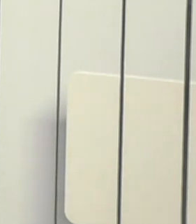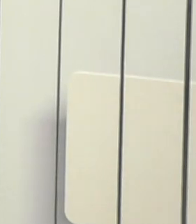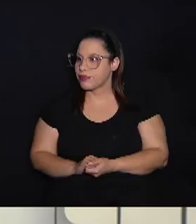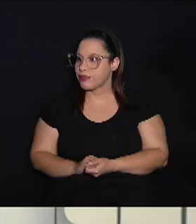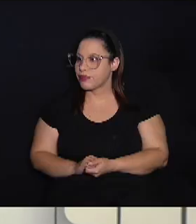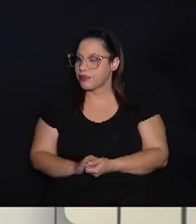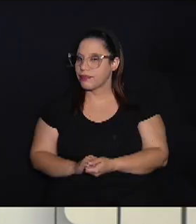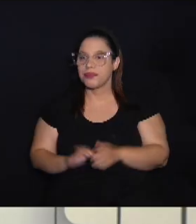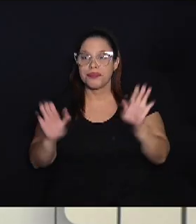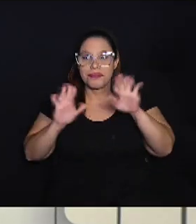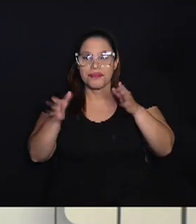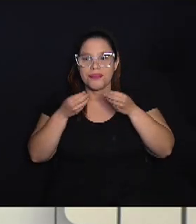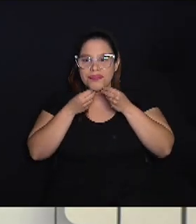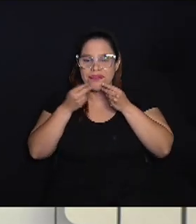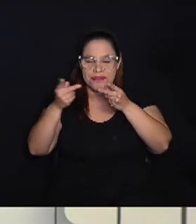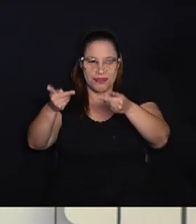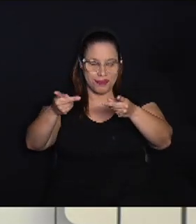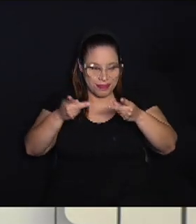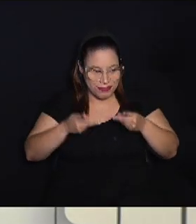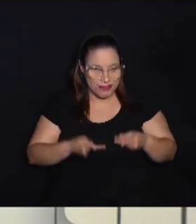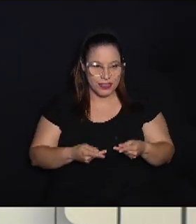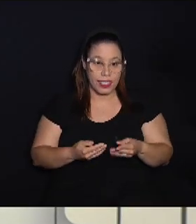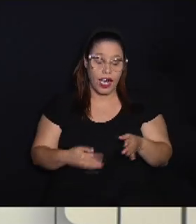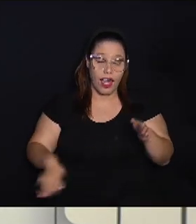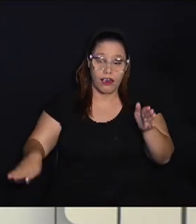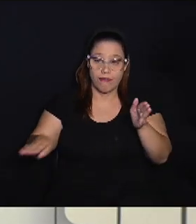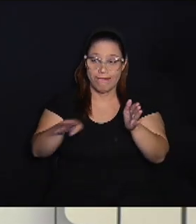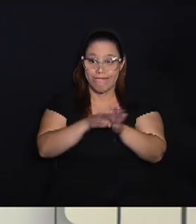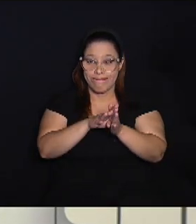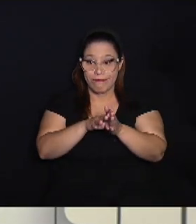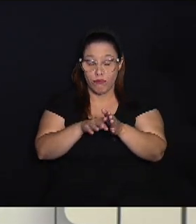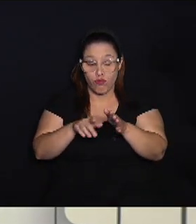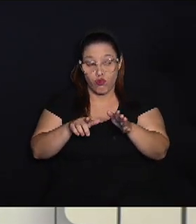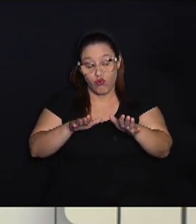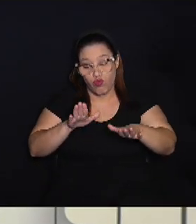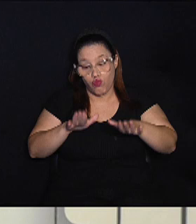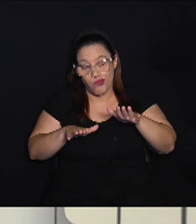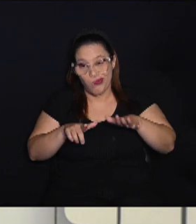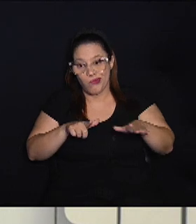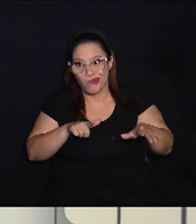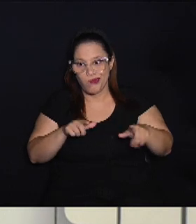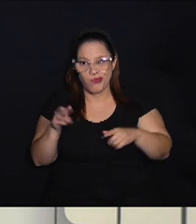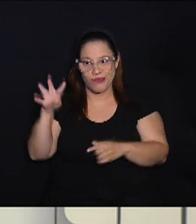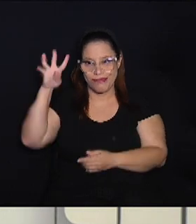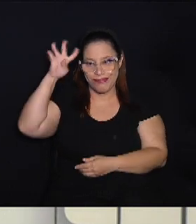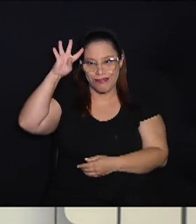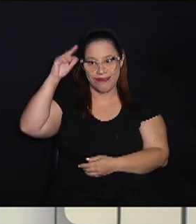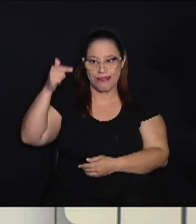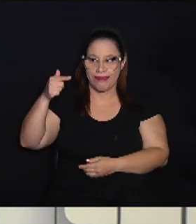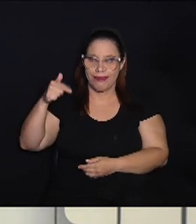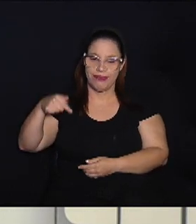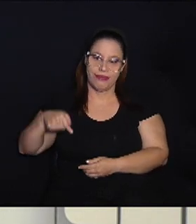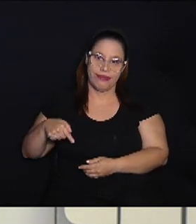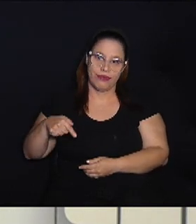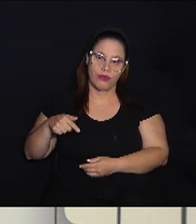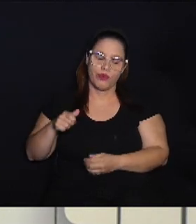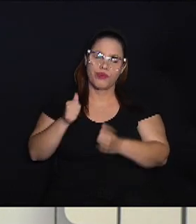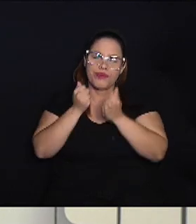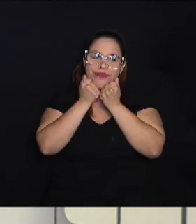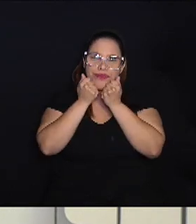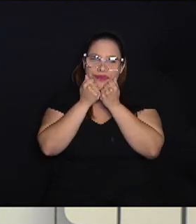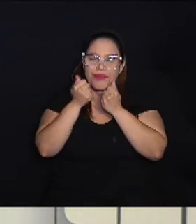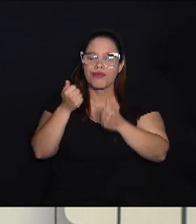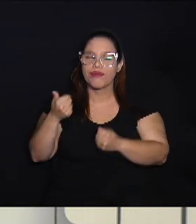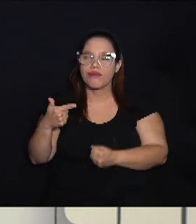Olá, seja bem-vinda, seja bem-vindo. Chegamos ao meio da semana, quarta-feira, 17 de julho de 2024.